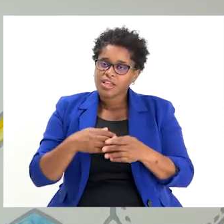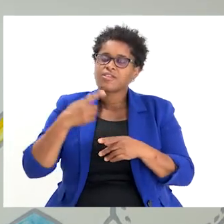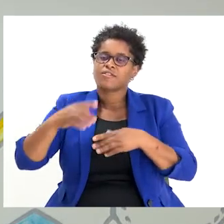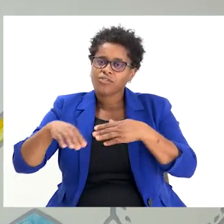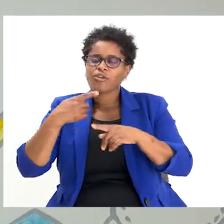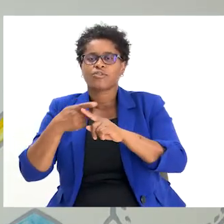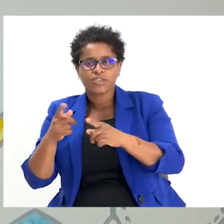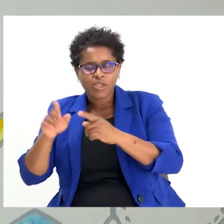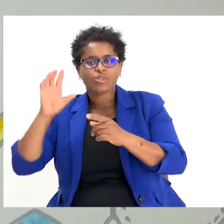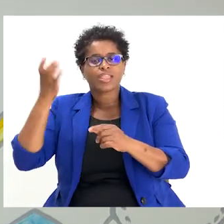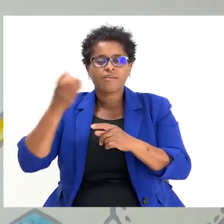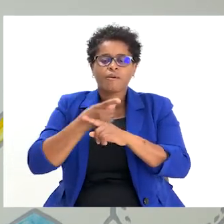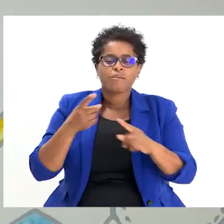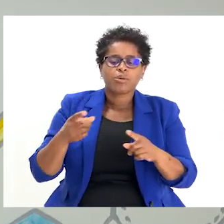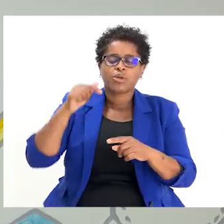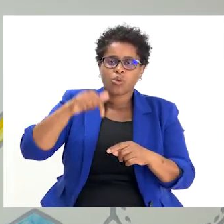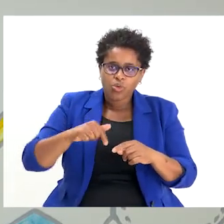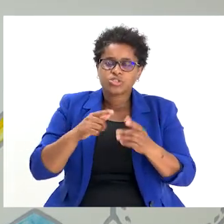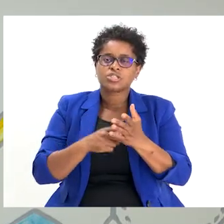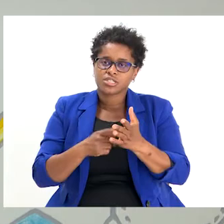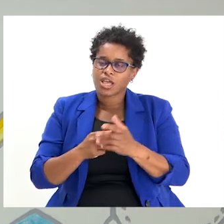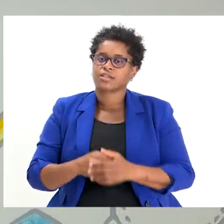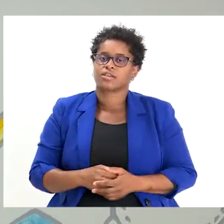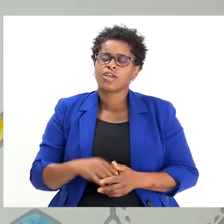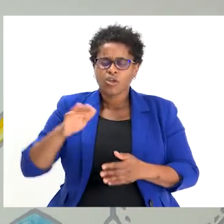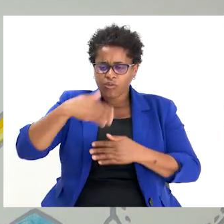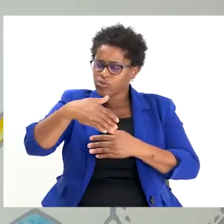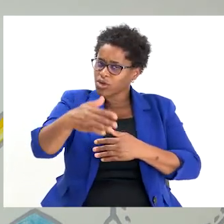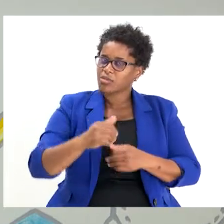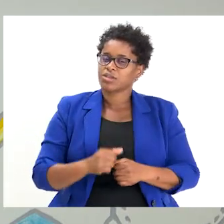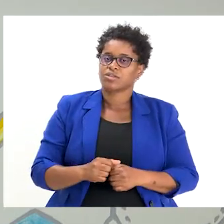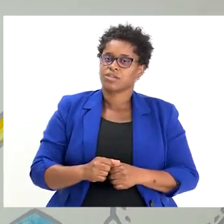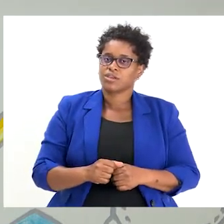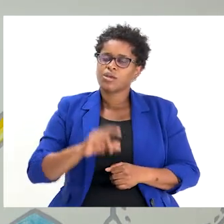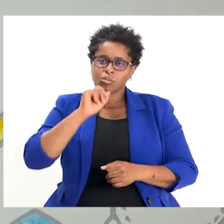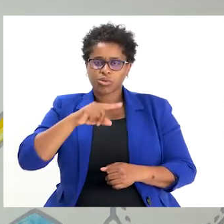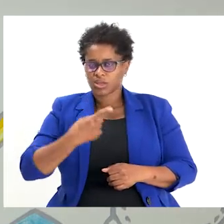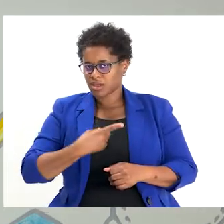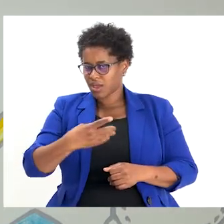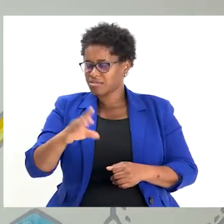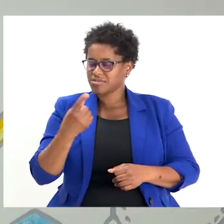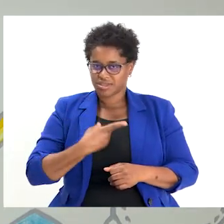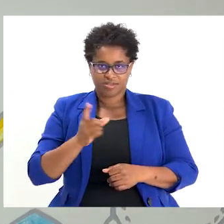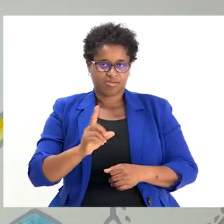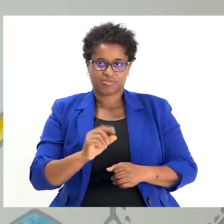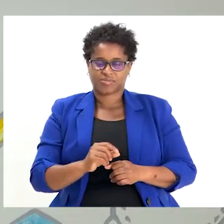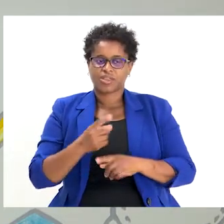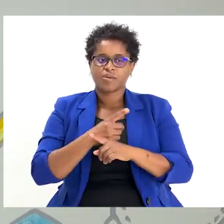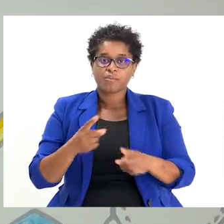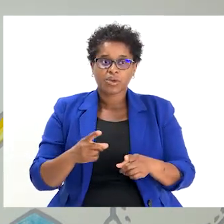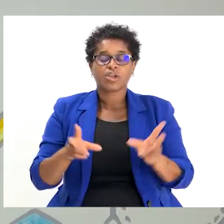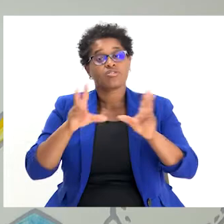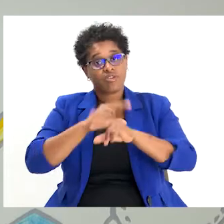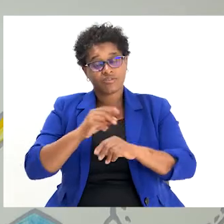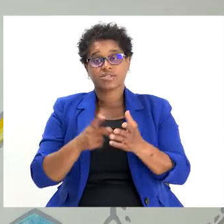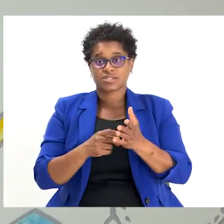no tempo. O que hoje é necessidade, futuramente poderá não ser. Porque novas necessidades